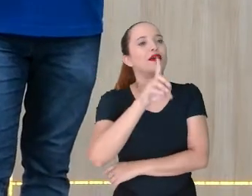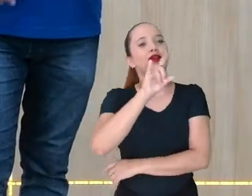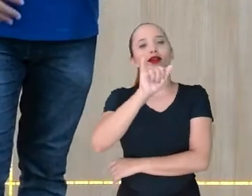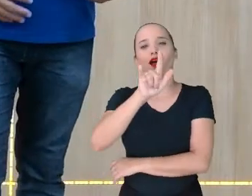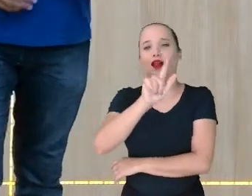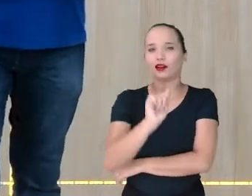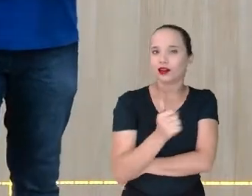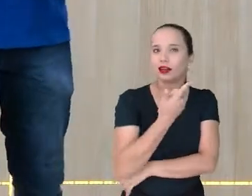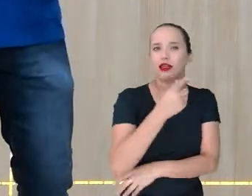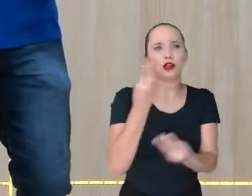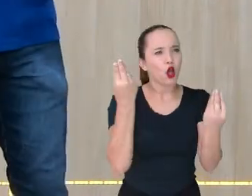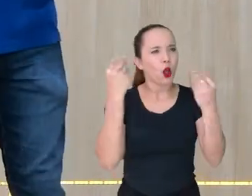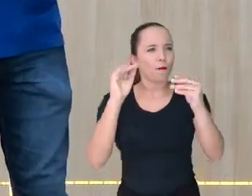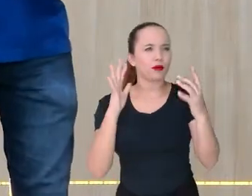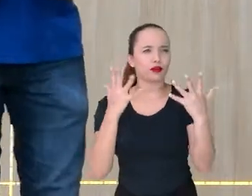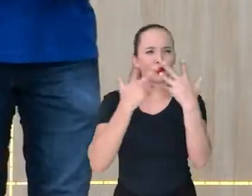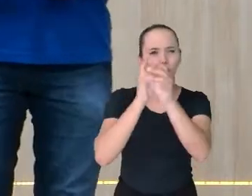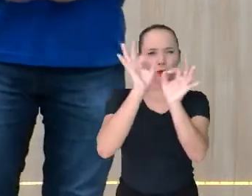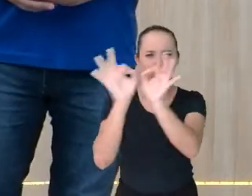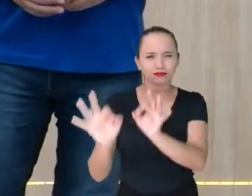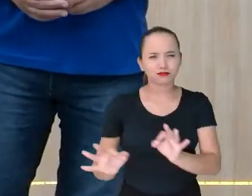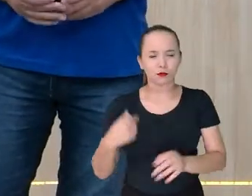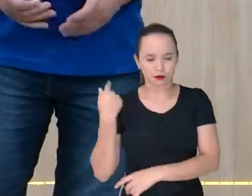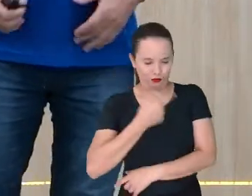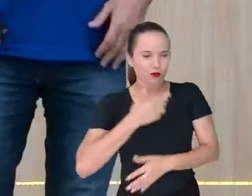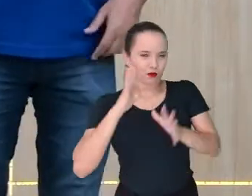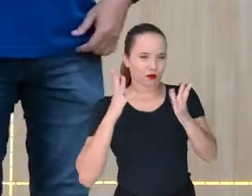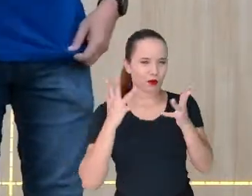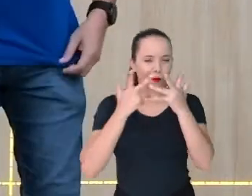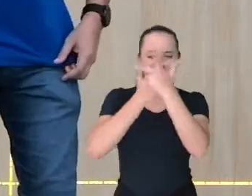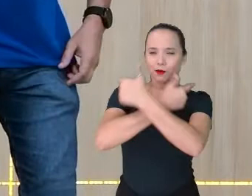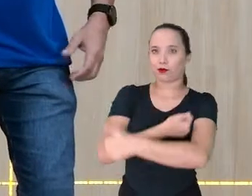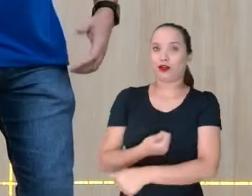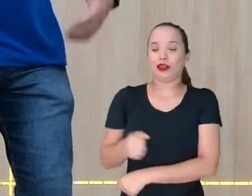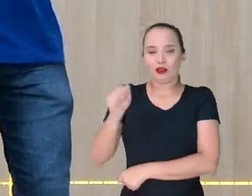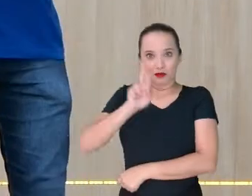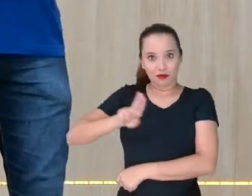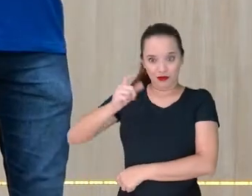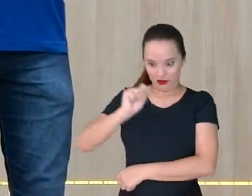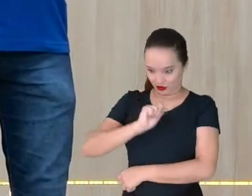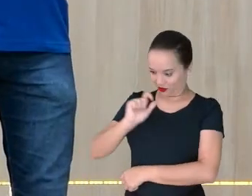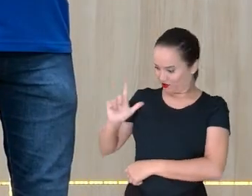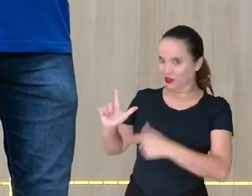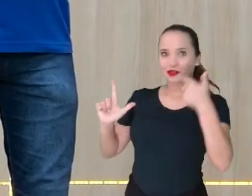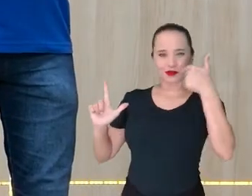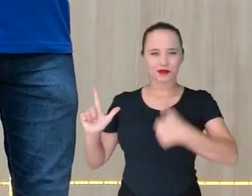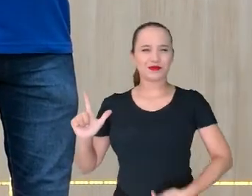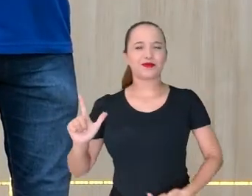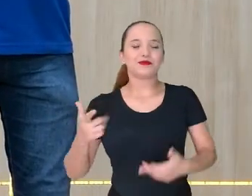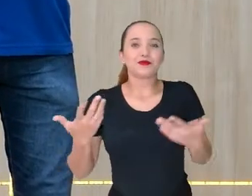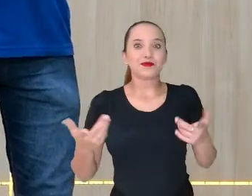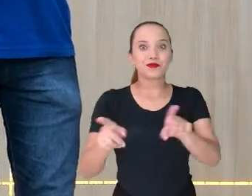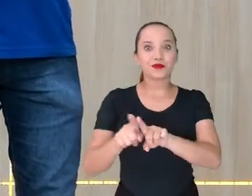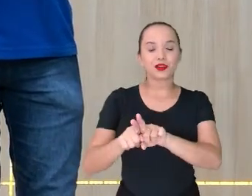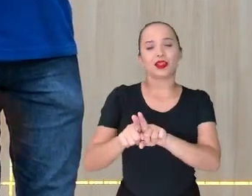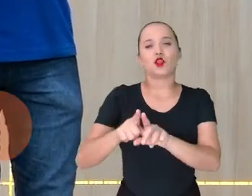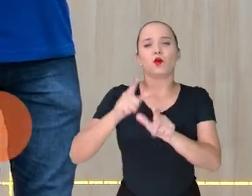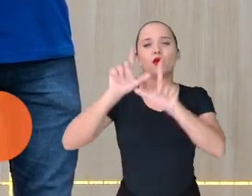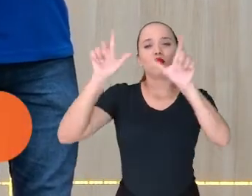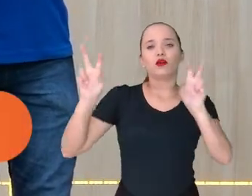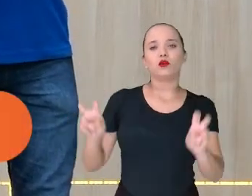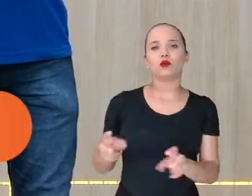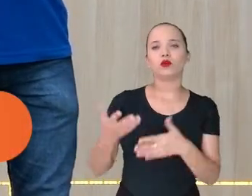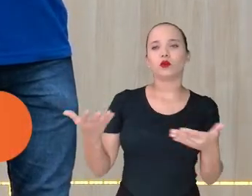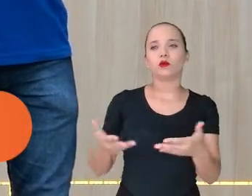ficar mais remoçado, mais bonito, de azul. E o nosso tema da aula é trabalho e meio